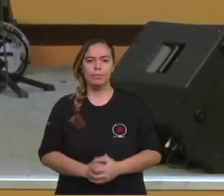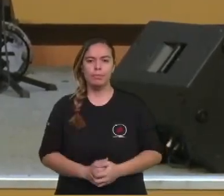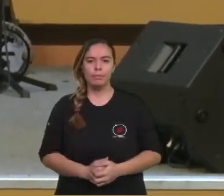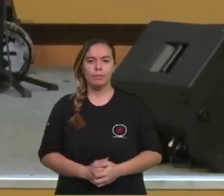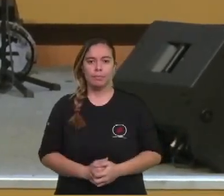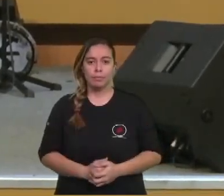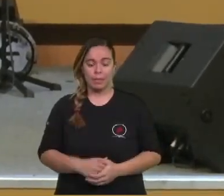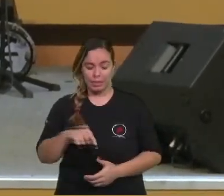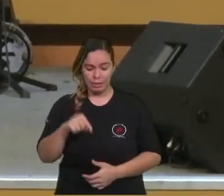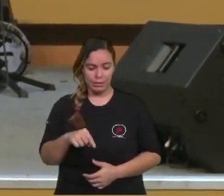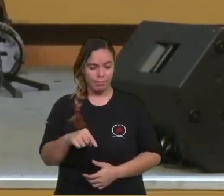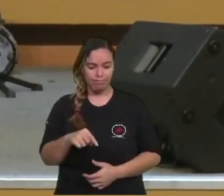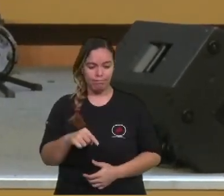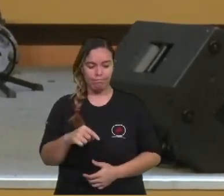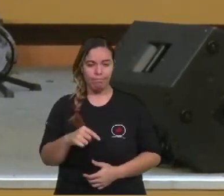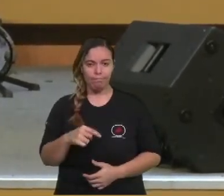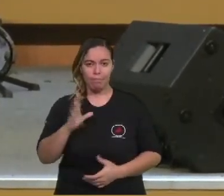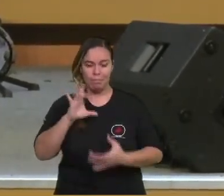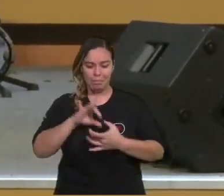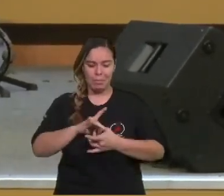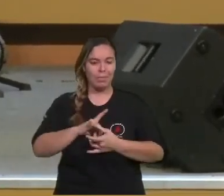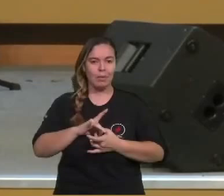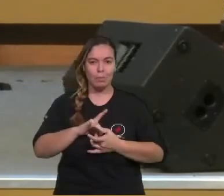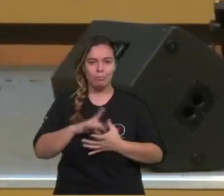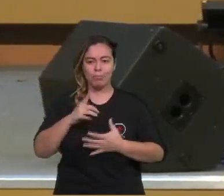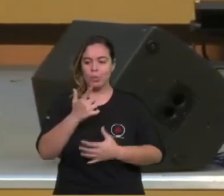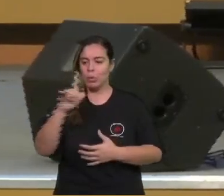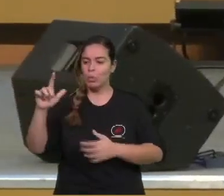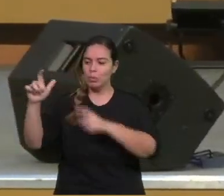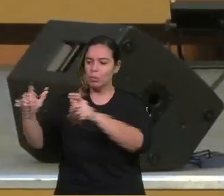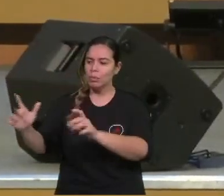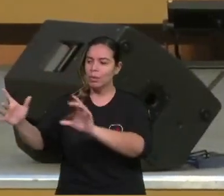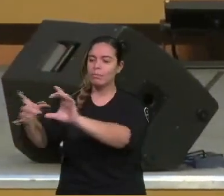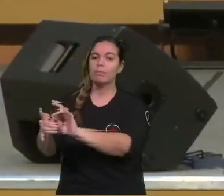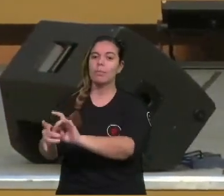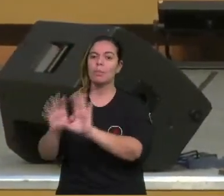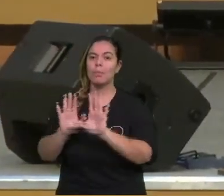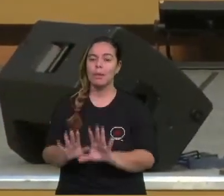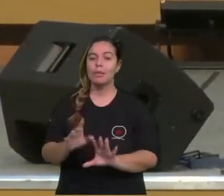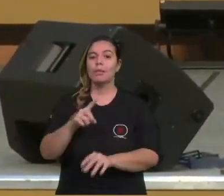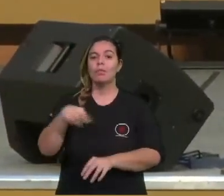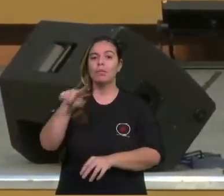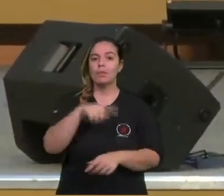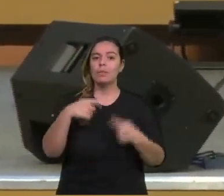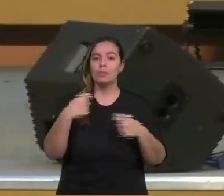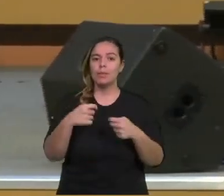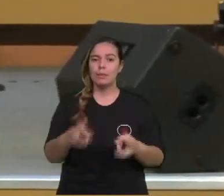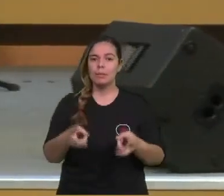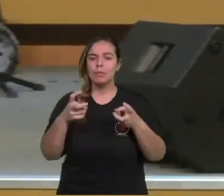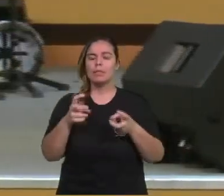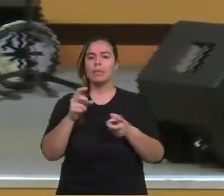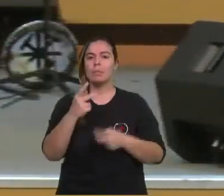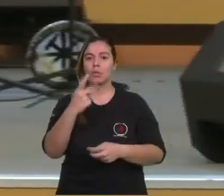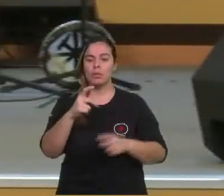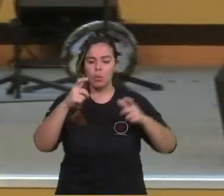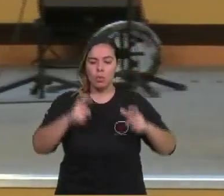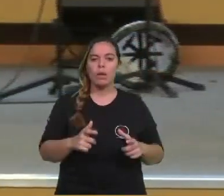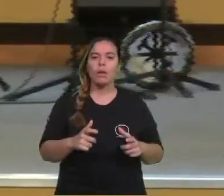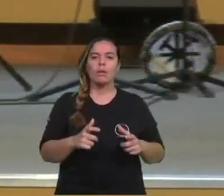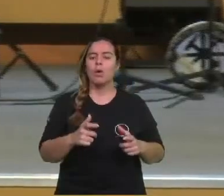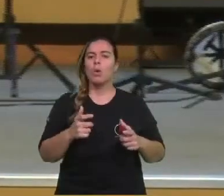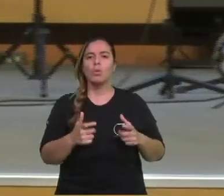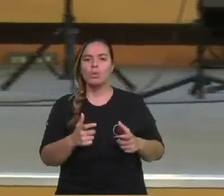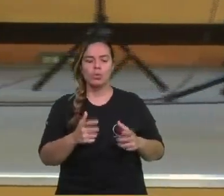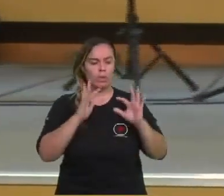que aquele não é o lugar dele. Enquanto você não olhar para onde você está, no casamento,